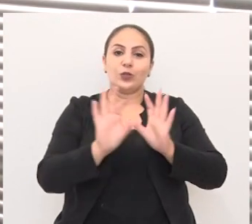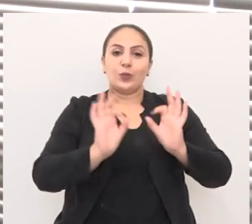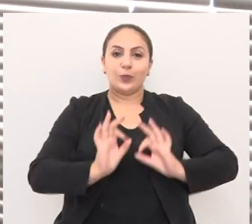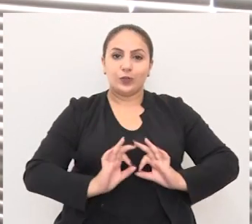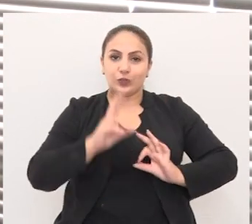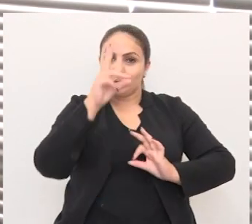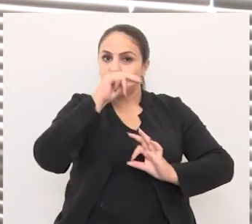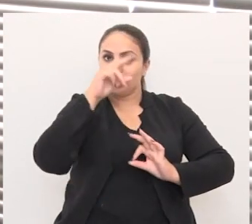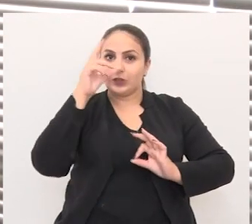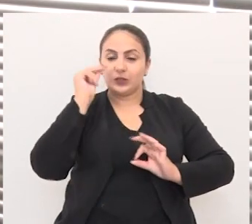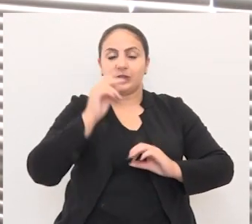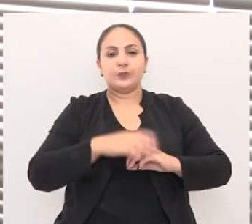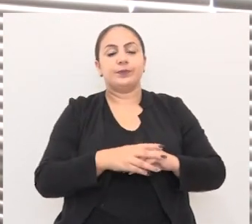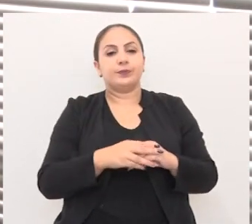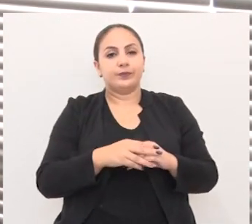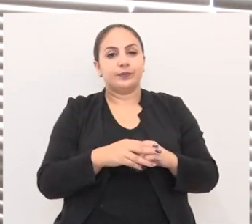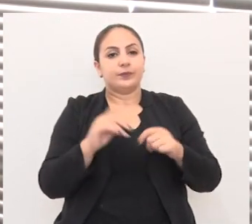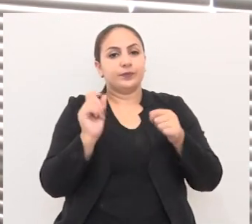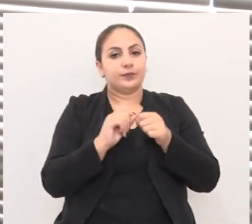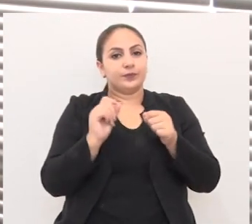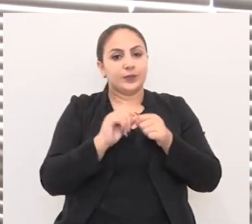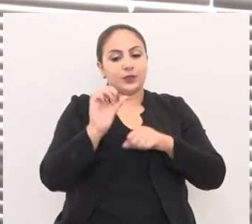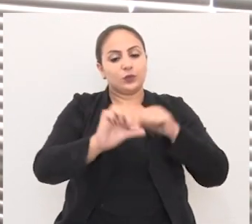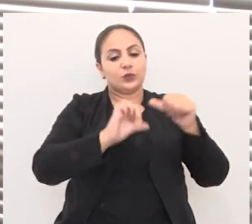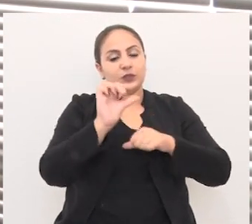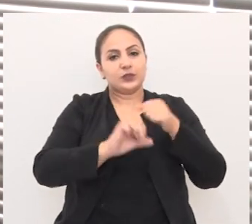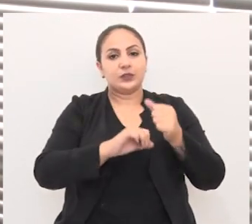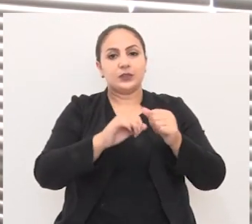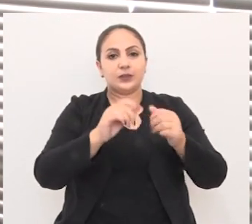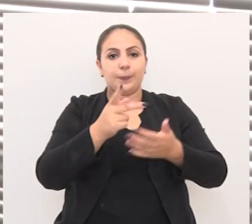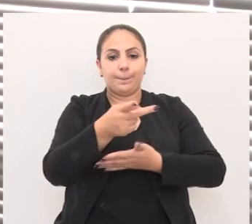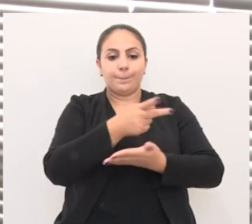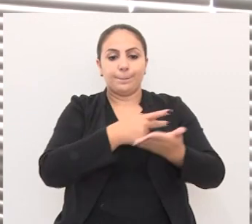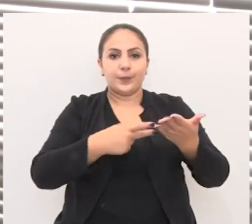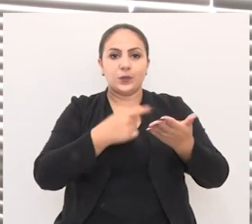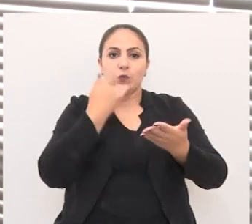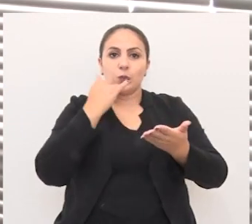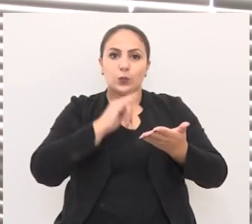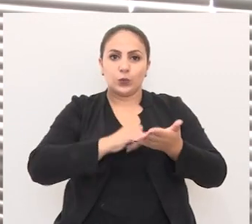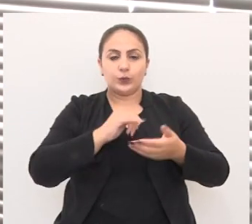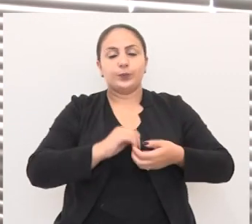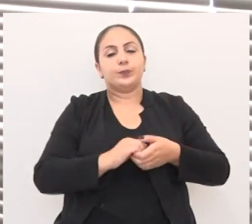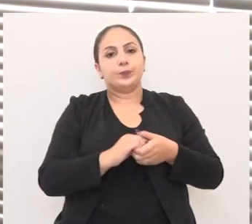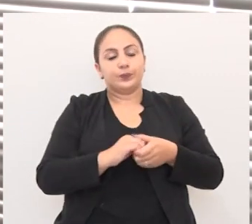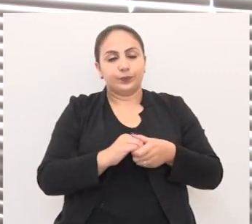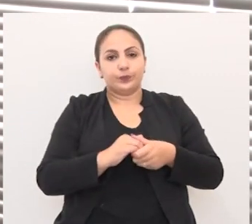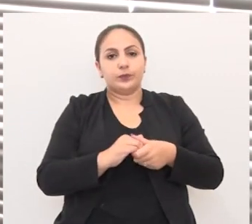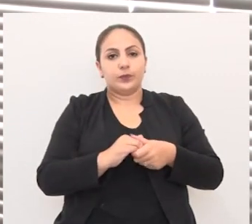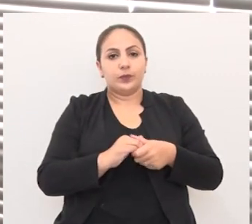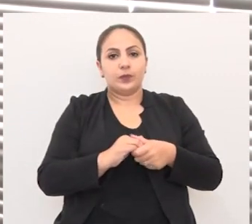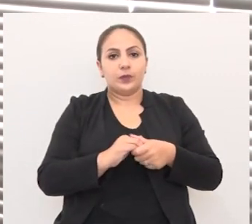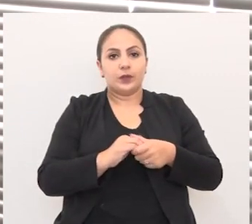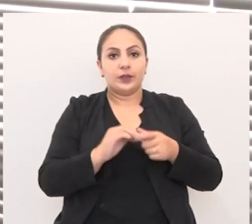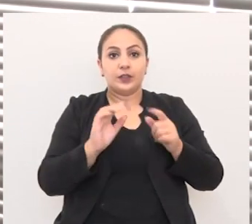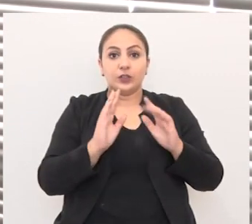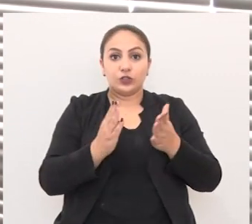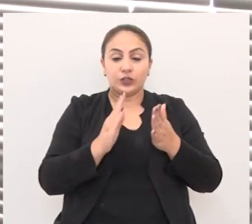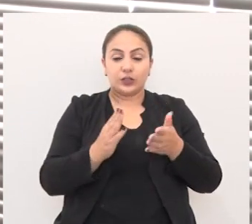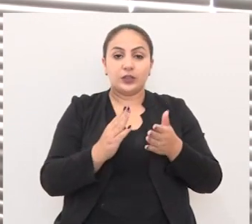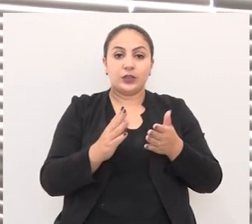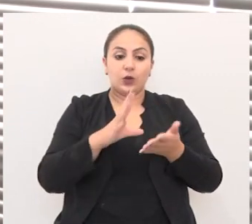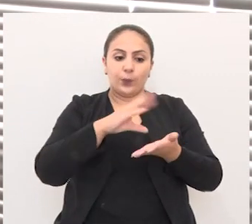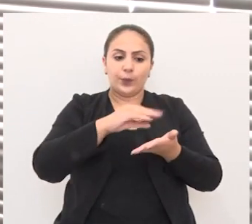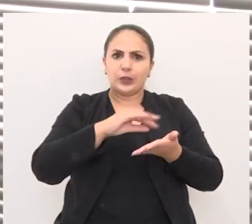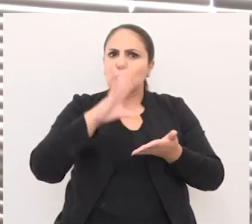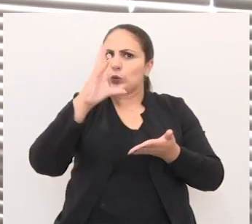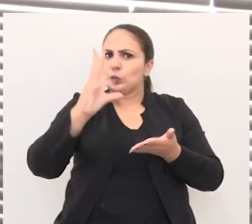do executivo aí fazendo alterações na planta do IPTU, né? Já determinou já que remeto cópia a todos os vereadores,